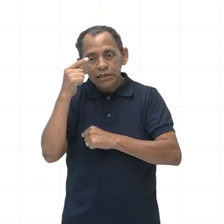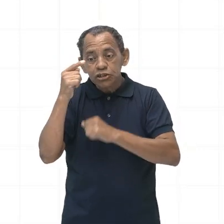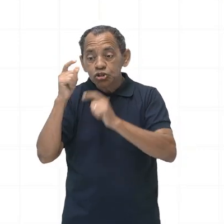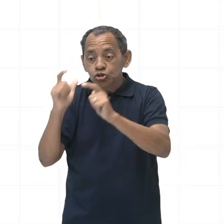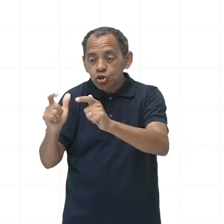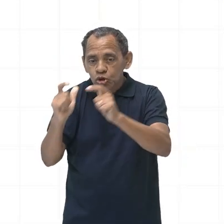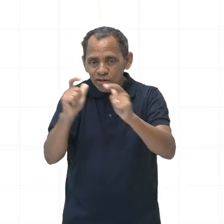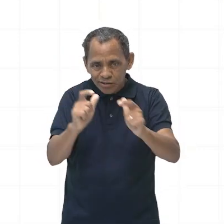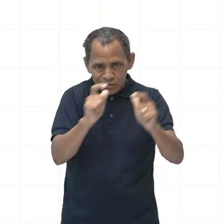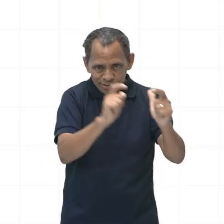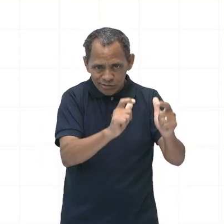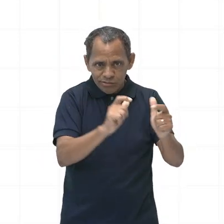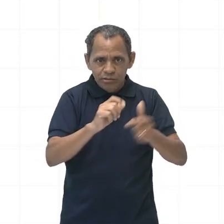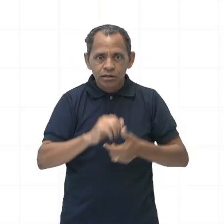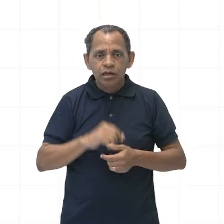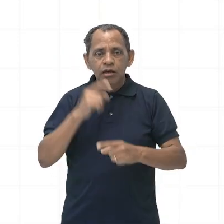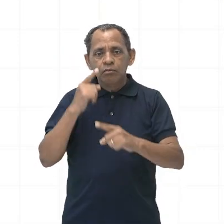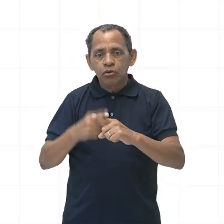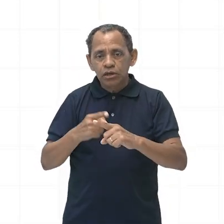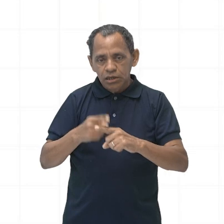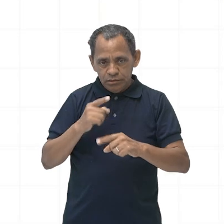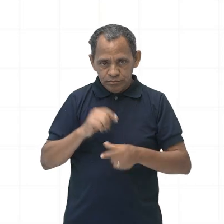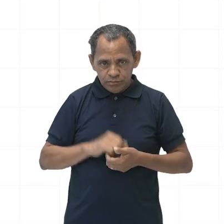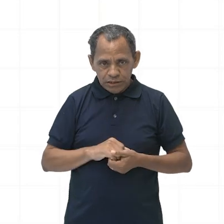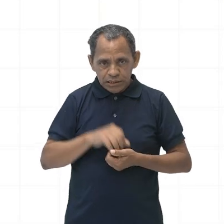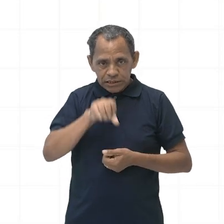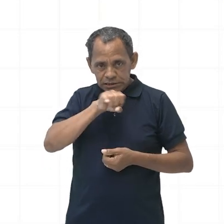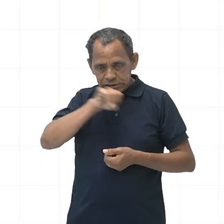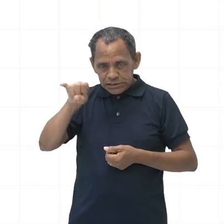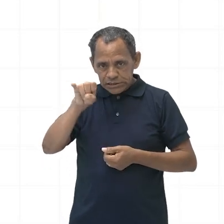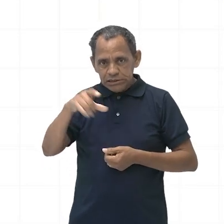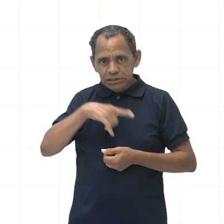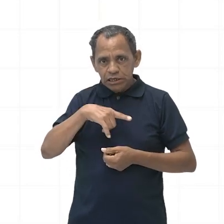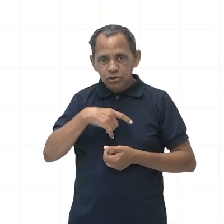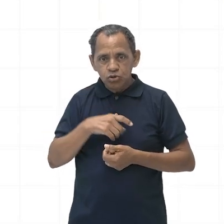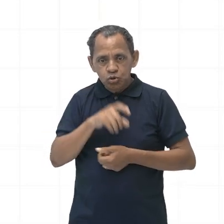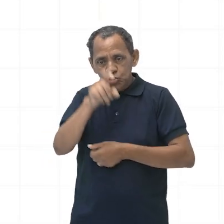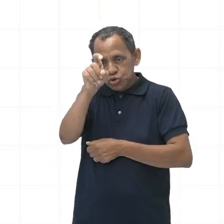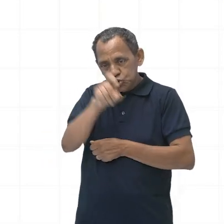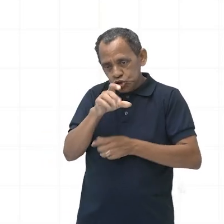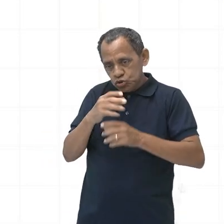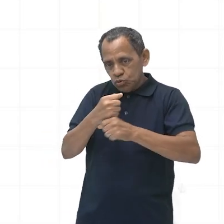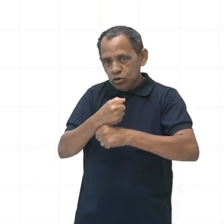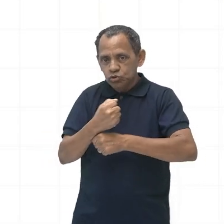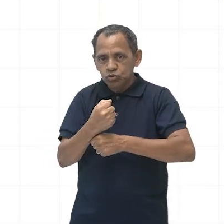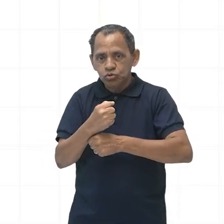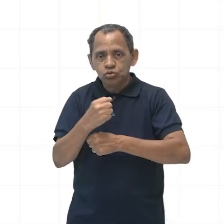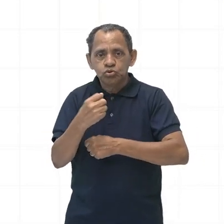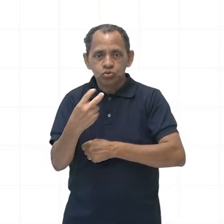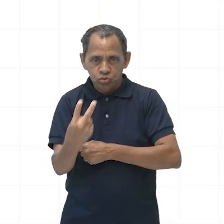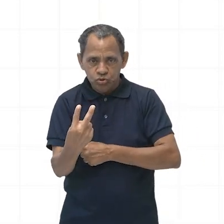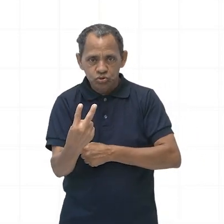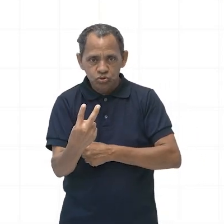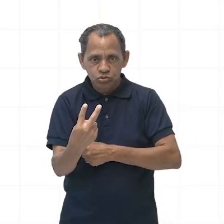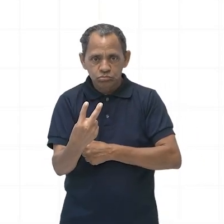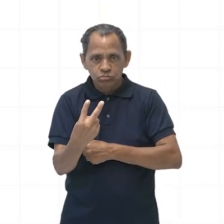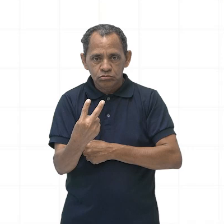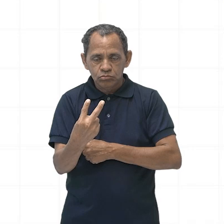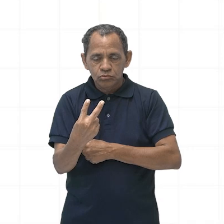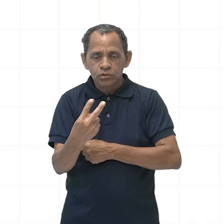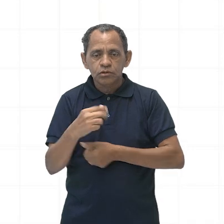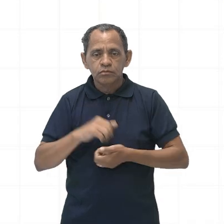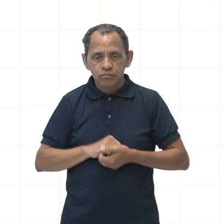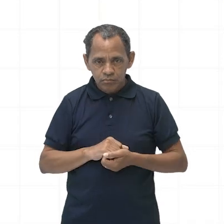localização. Porque quando o x é igual a 2, ou seja, o meu ponto